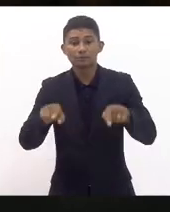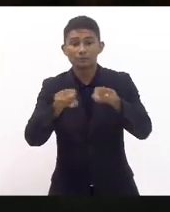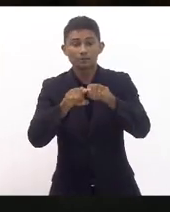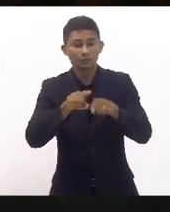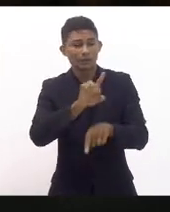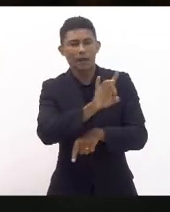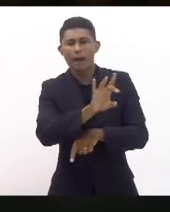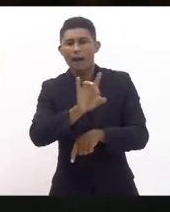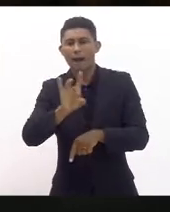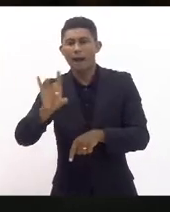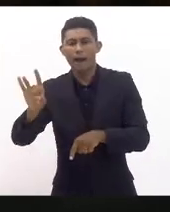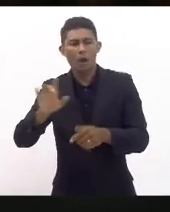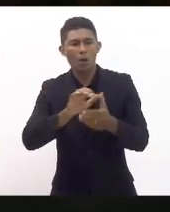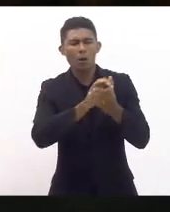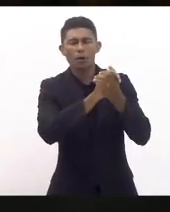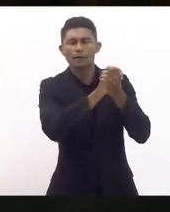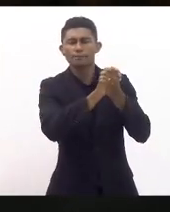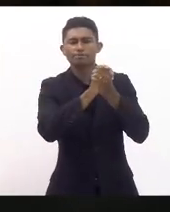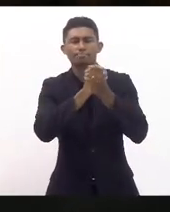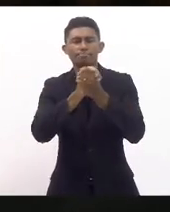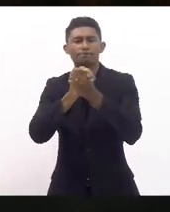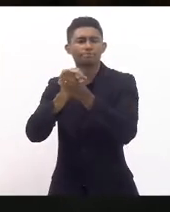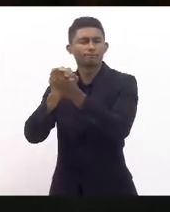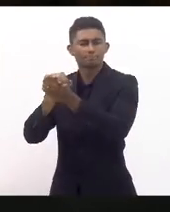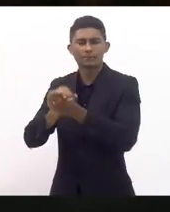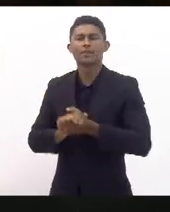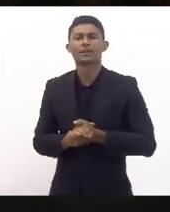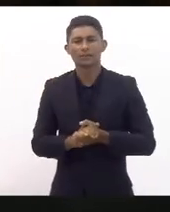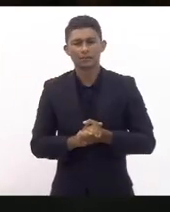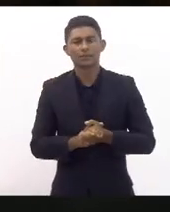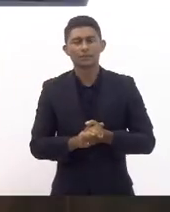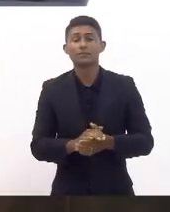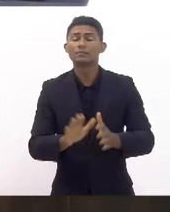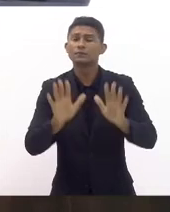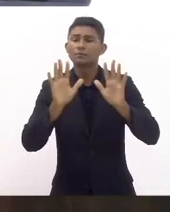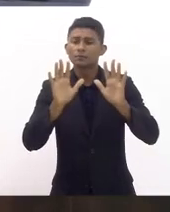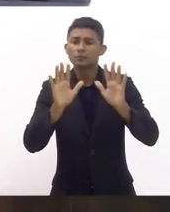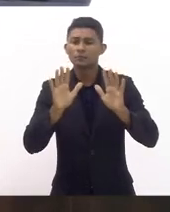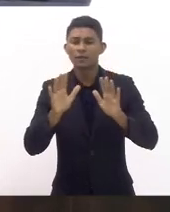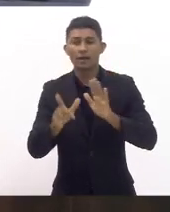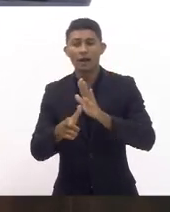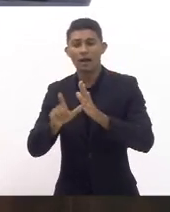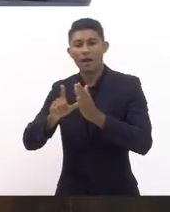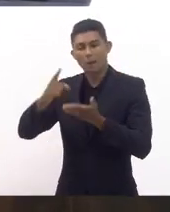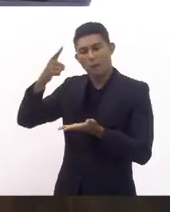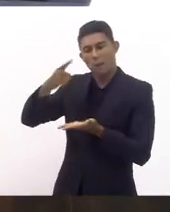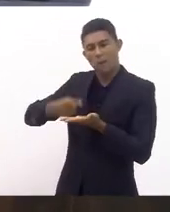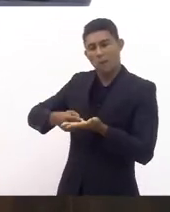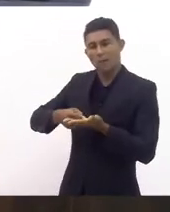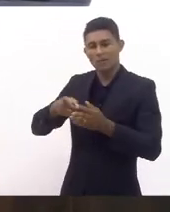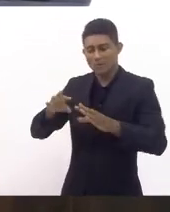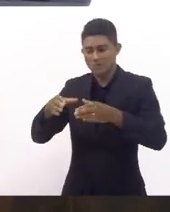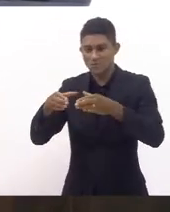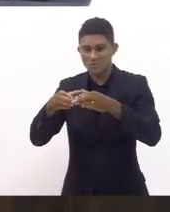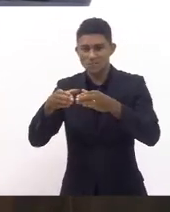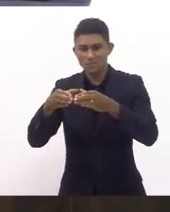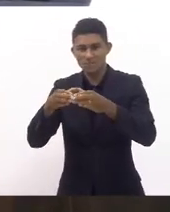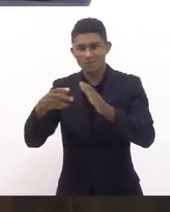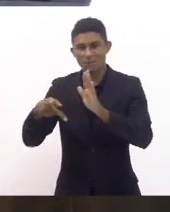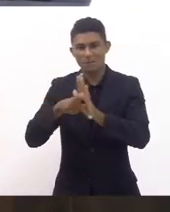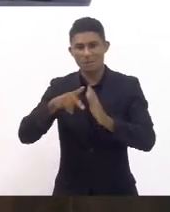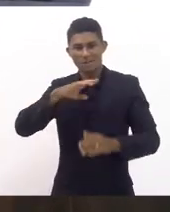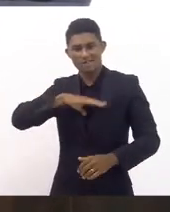né, porque isso faz parte, né? Mas, na realidade, eu queria dizer que a gente combinou, trouxe uma torcida organizada aqui do Vasco.